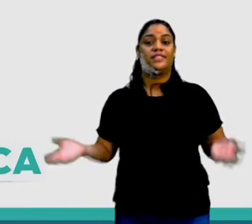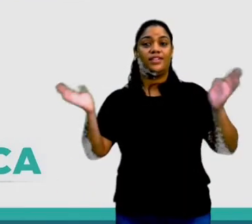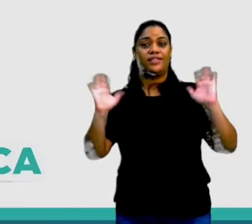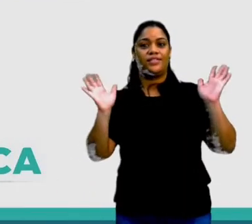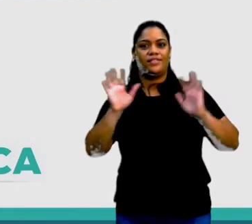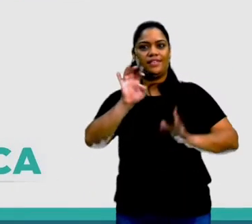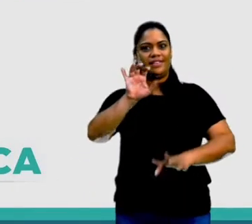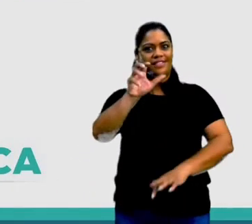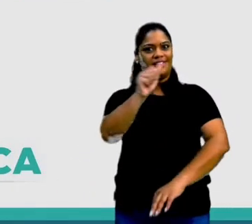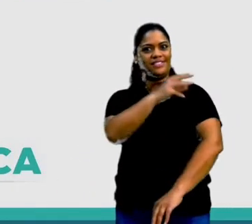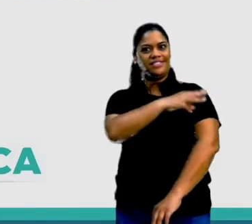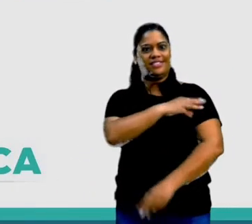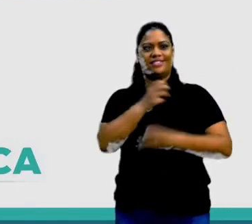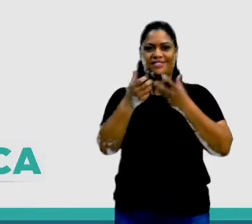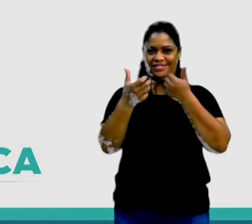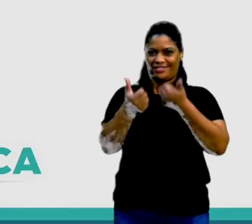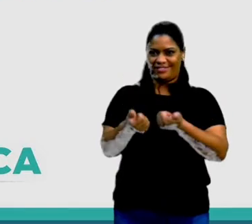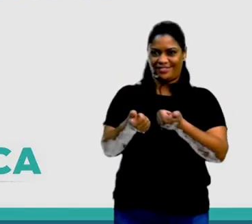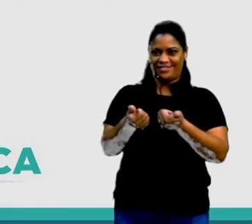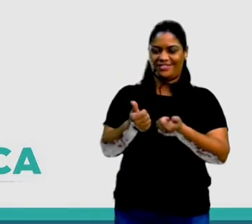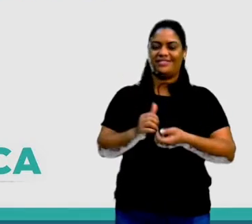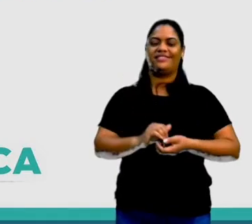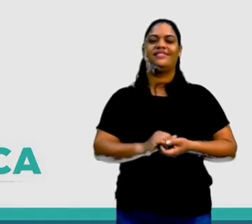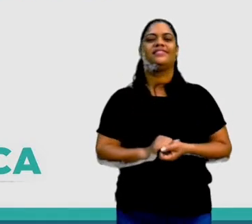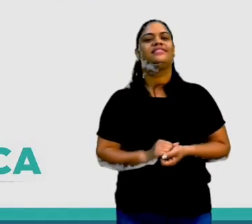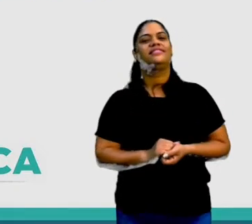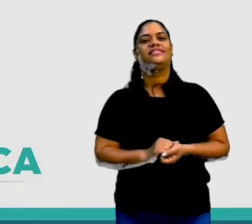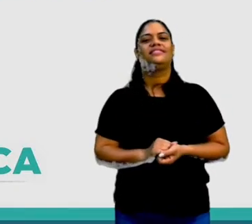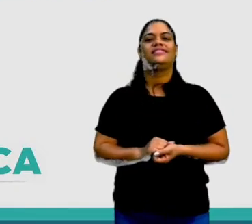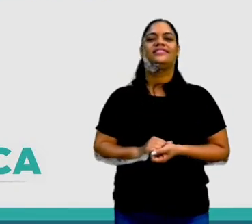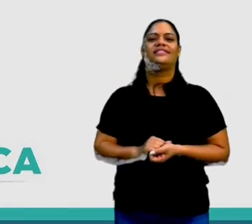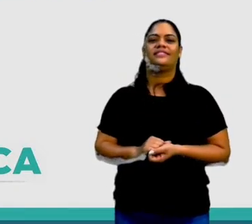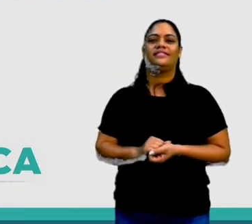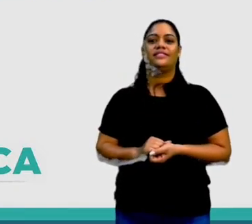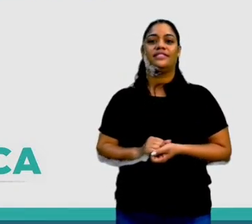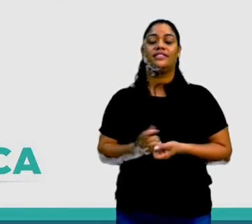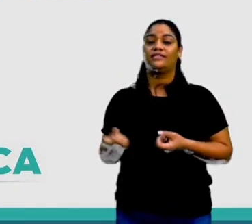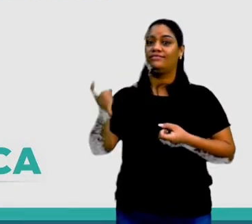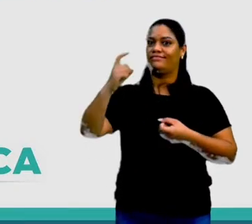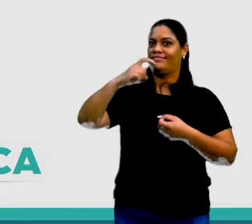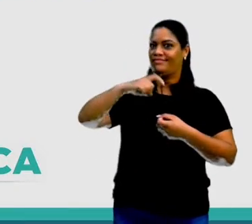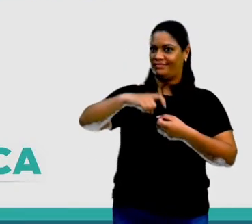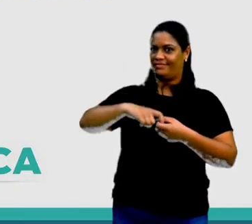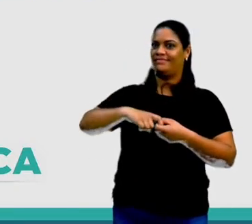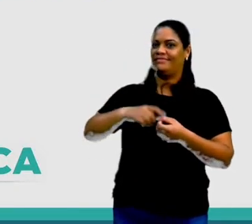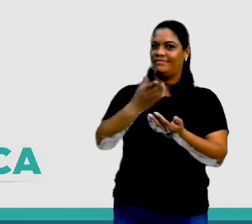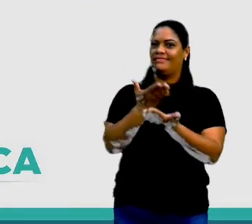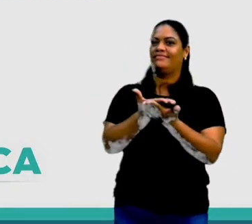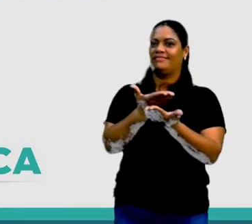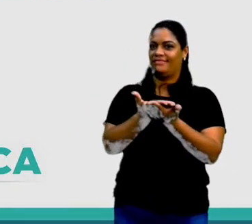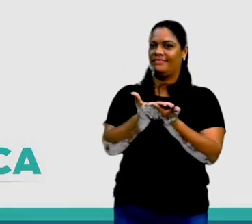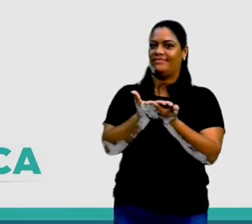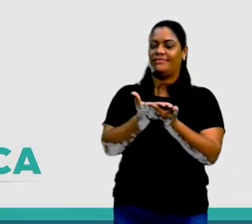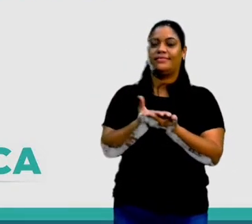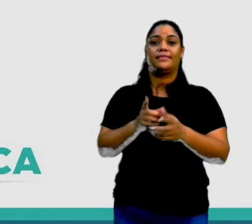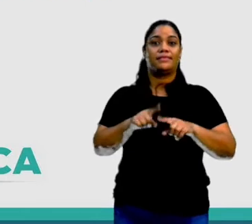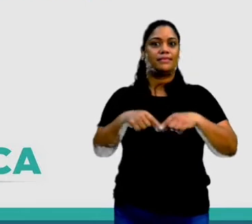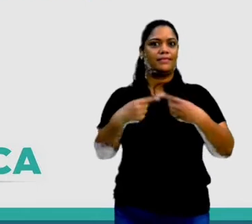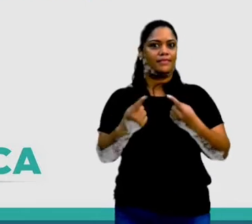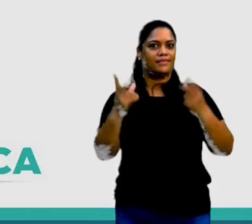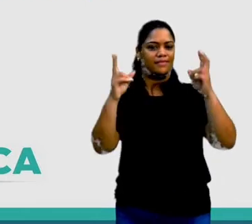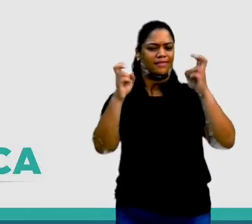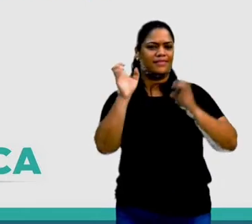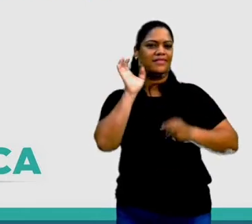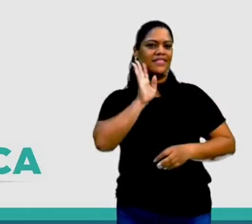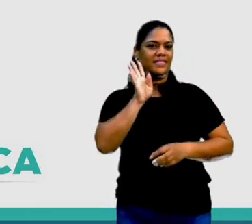Olá, EJA3, tudo bem? Como é que vocês estão? Pois é, vamos recomeçar aqui nossas aulas, mais um assunto